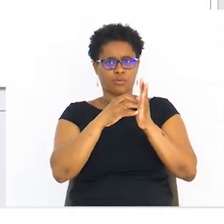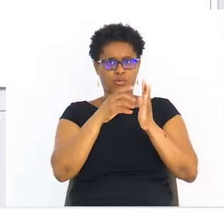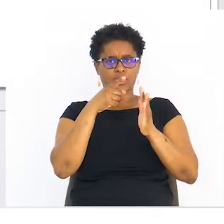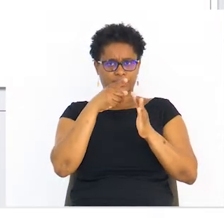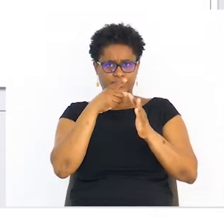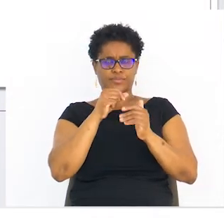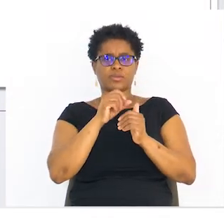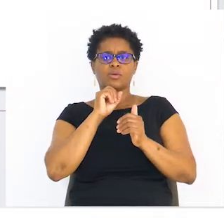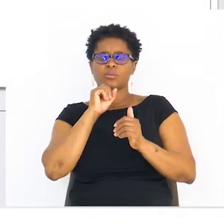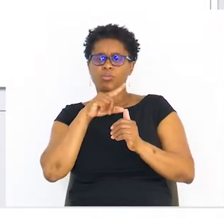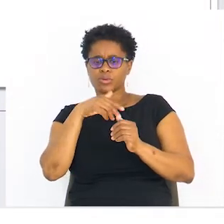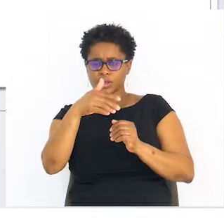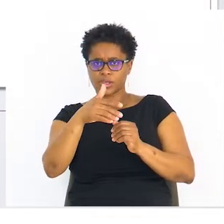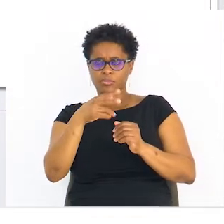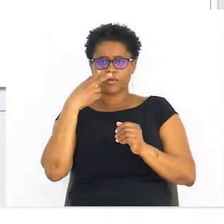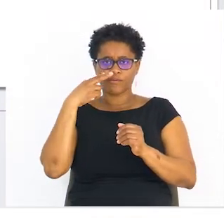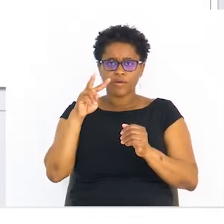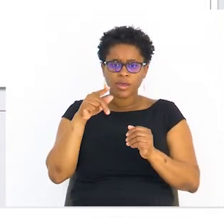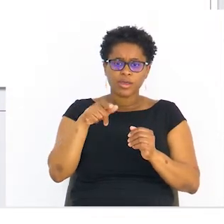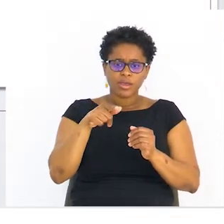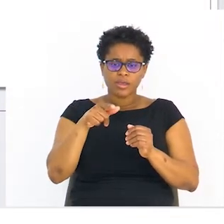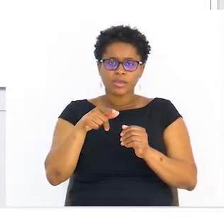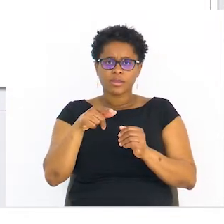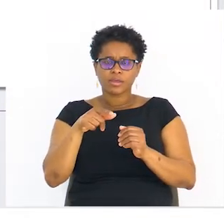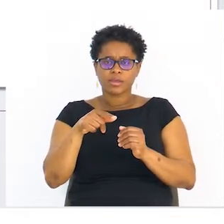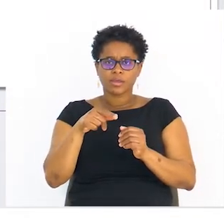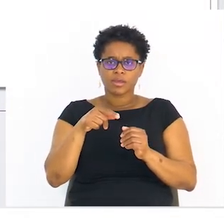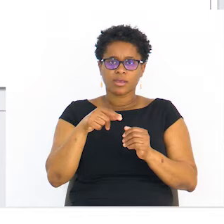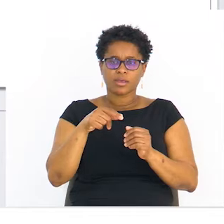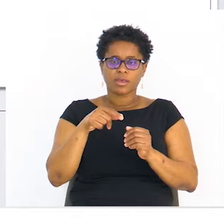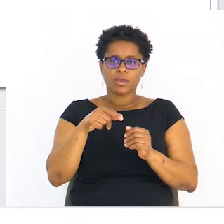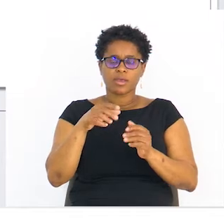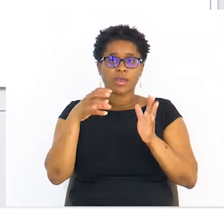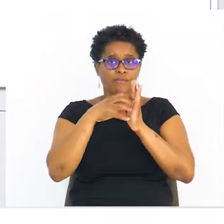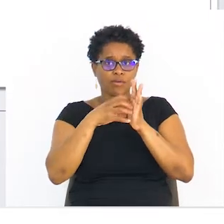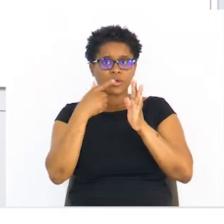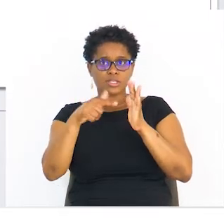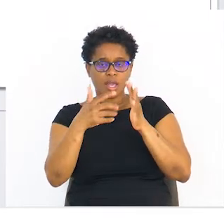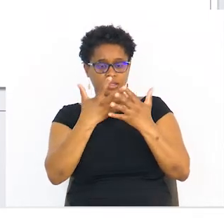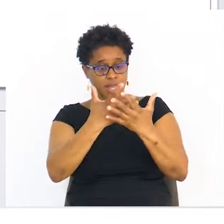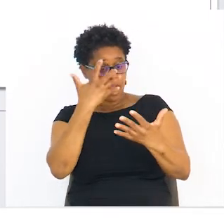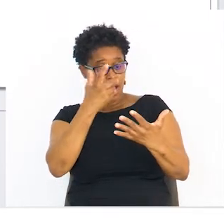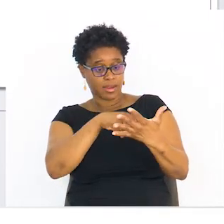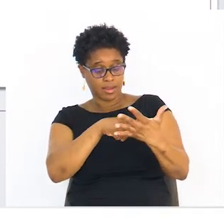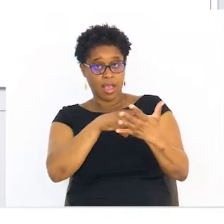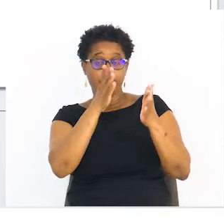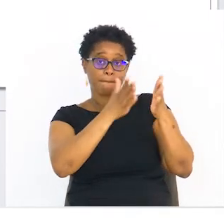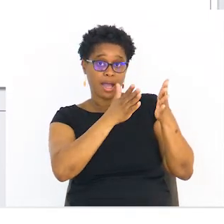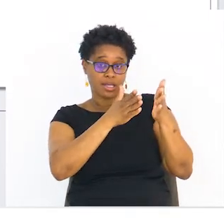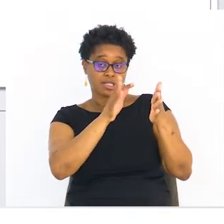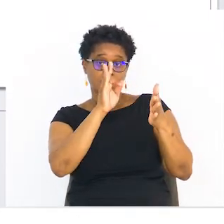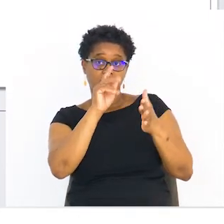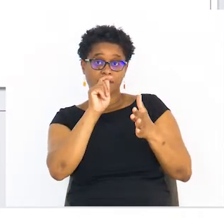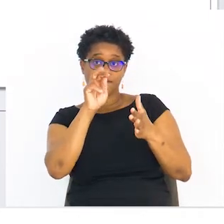Observando a figura, poderemos ver que a figura encontra-se destacada